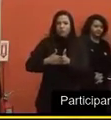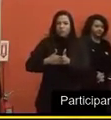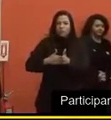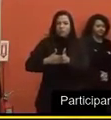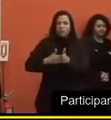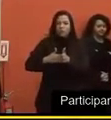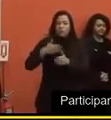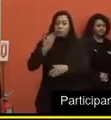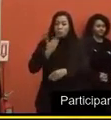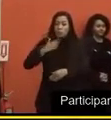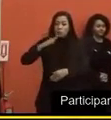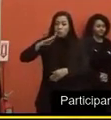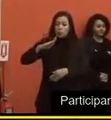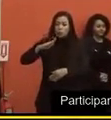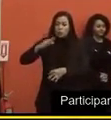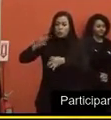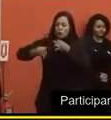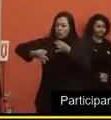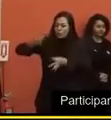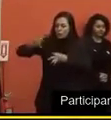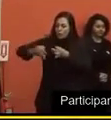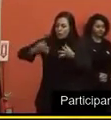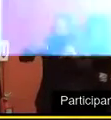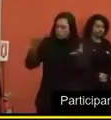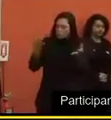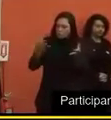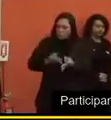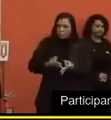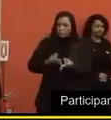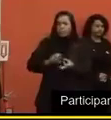Velando pelo primado da justiça.